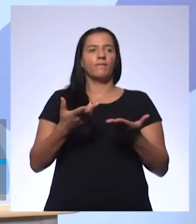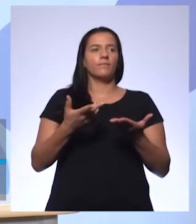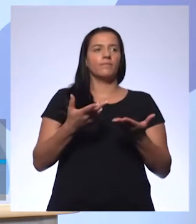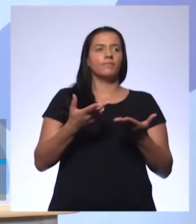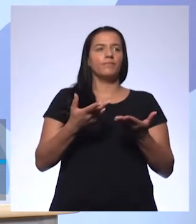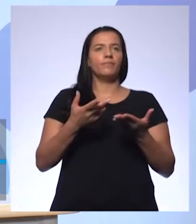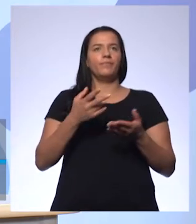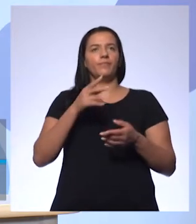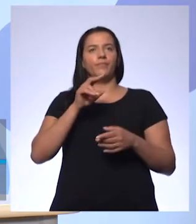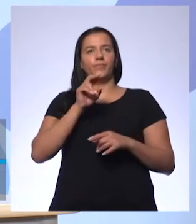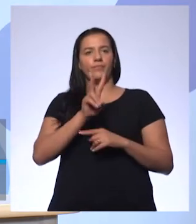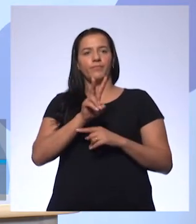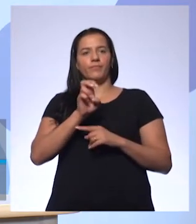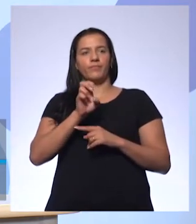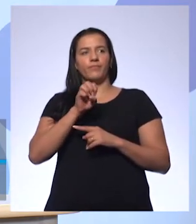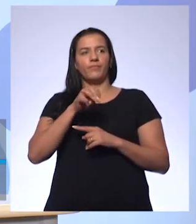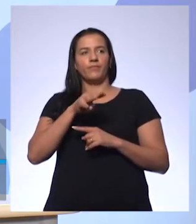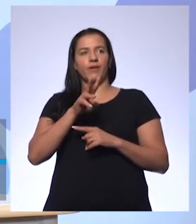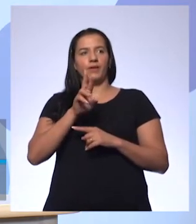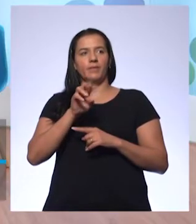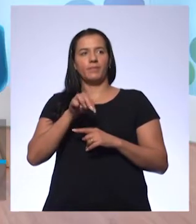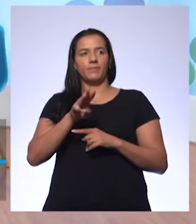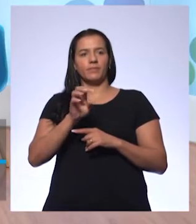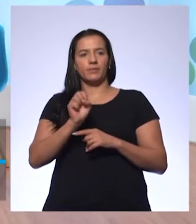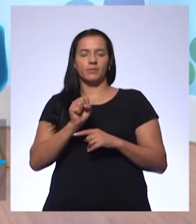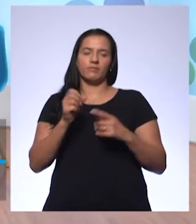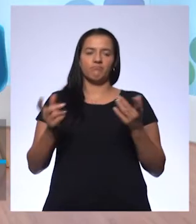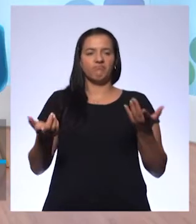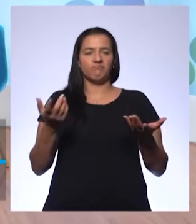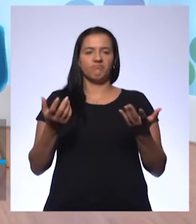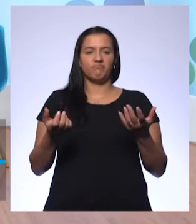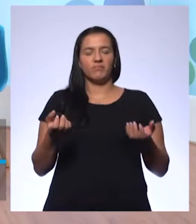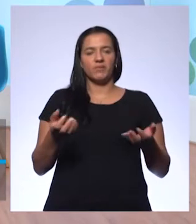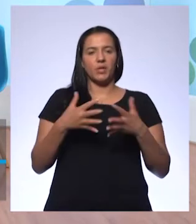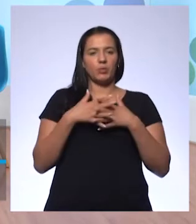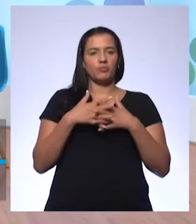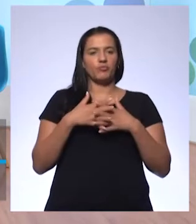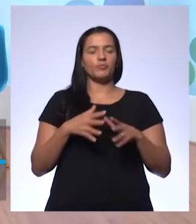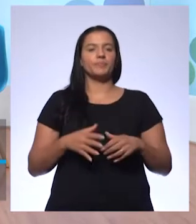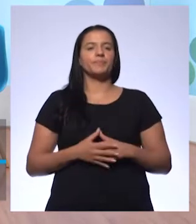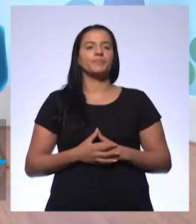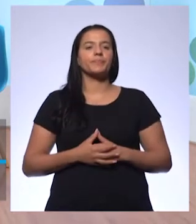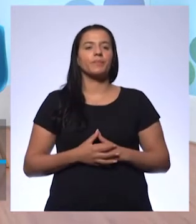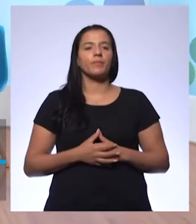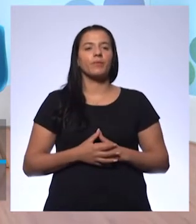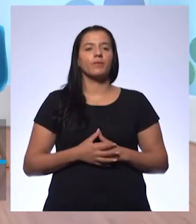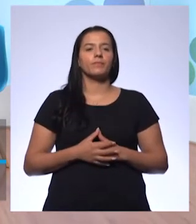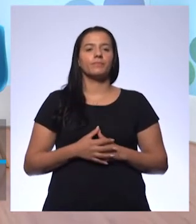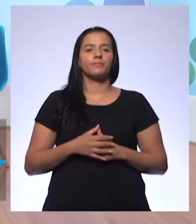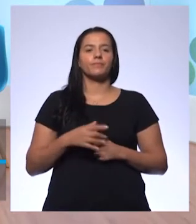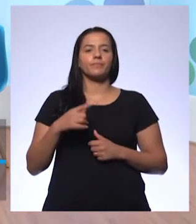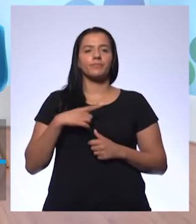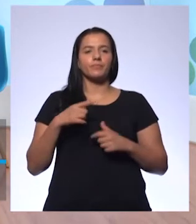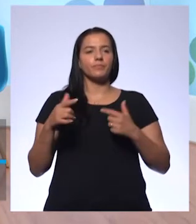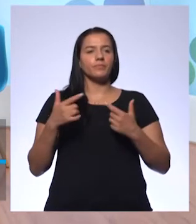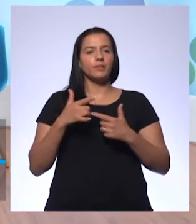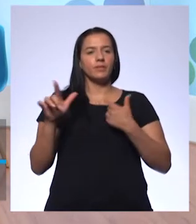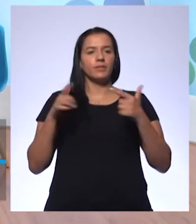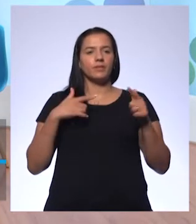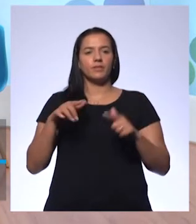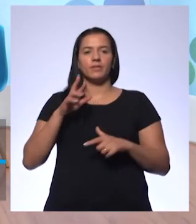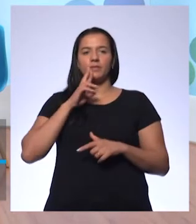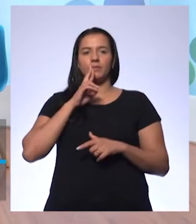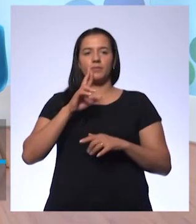Quer dizer, aí tá meio confuso, né? A gente tem que... Agora, é claro que tem aquelas respostas mais completas.